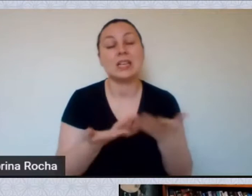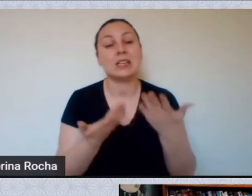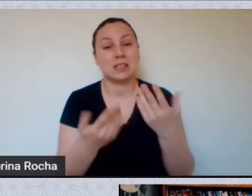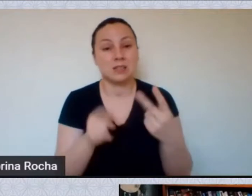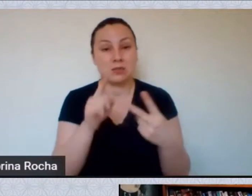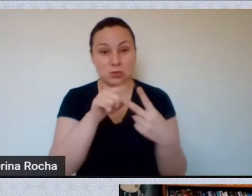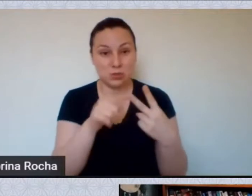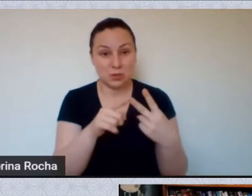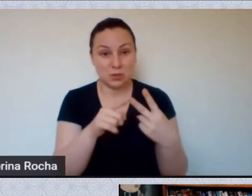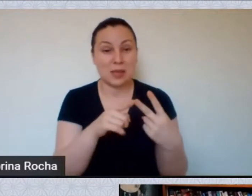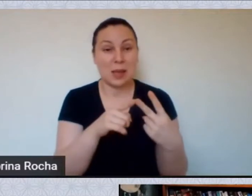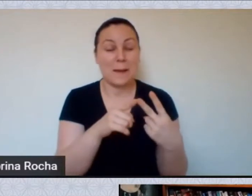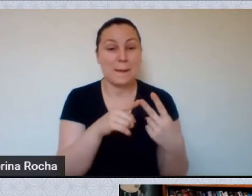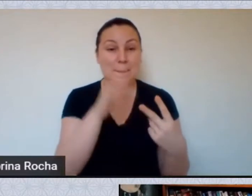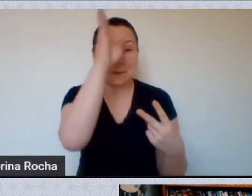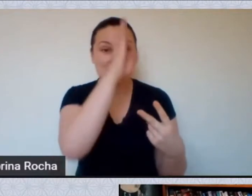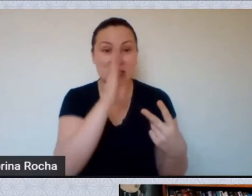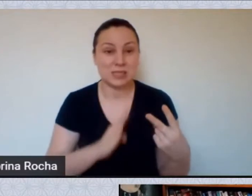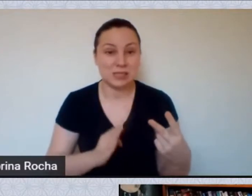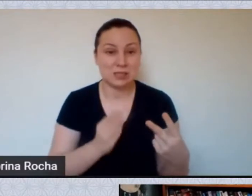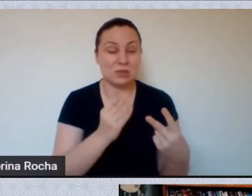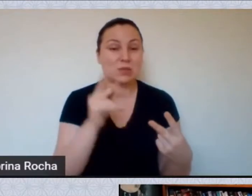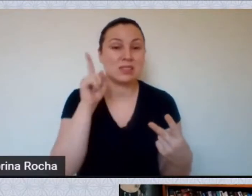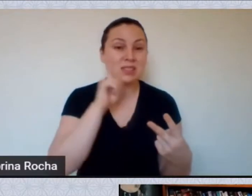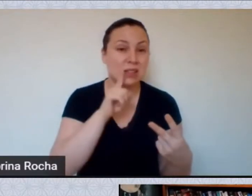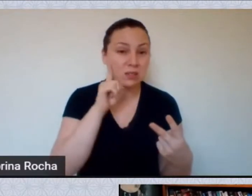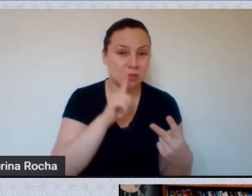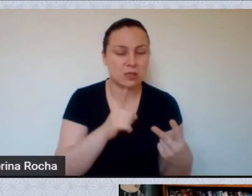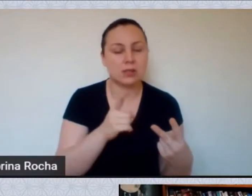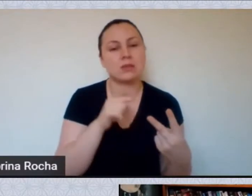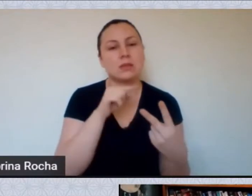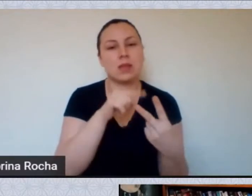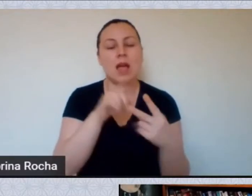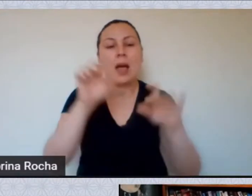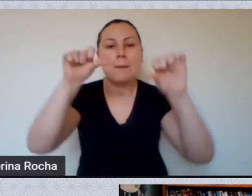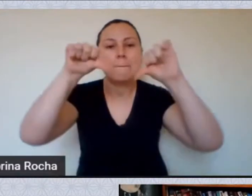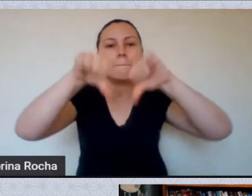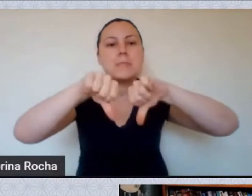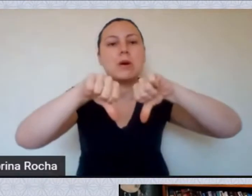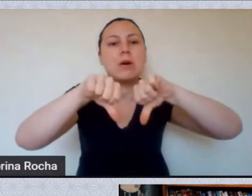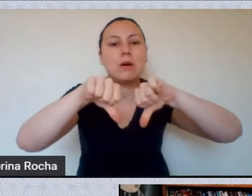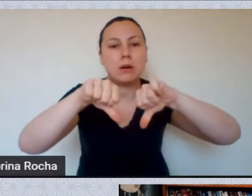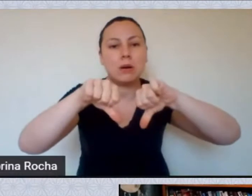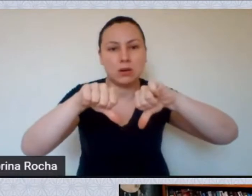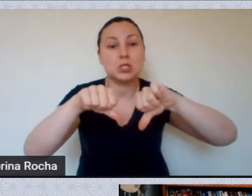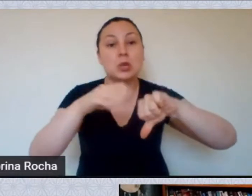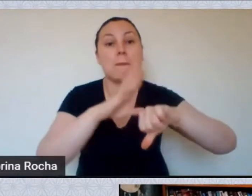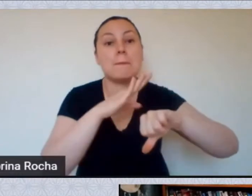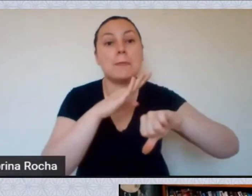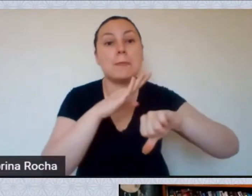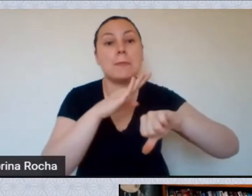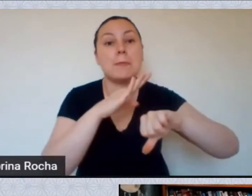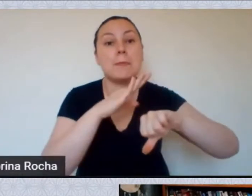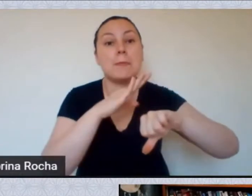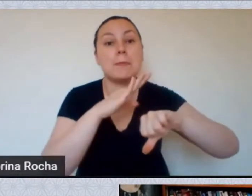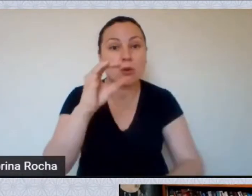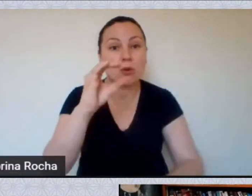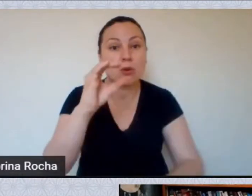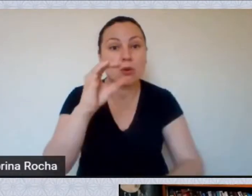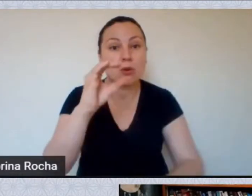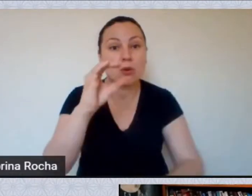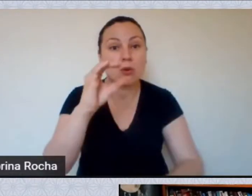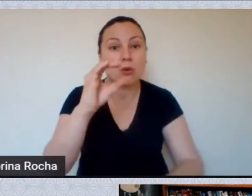liderando direto o número de casos e de morte do Covid-19, porque são os dois países em que você tem governos